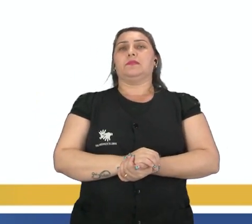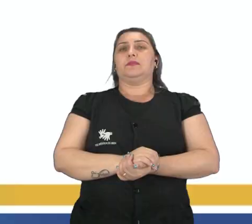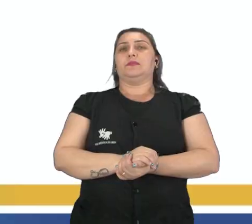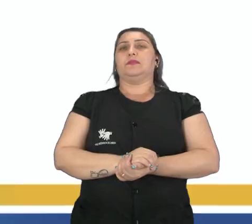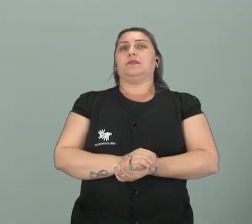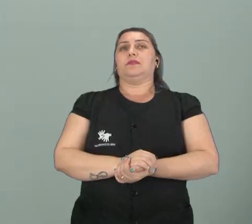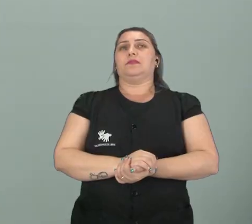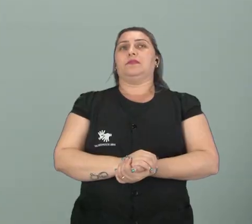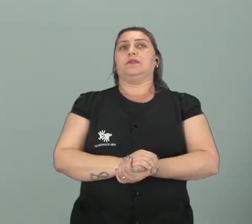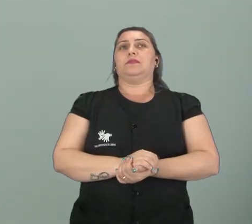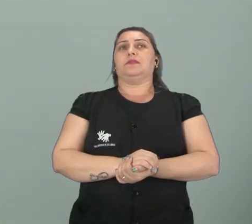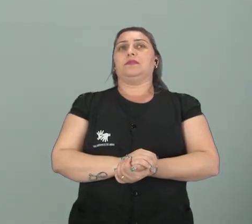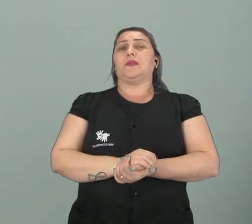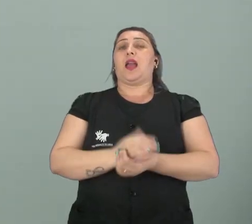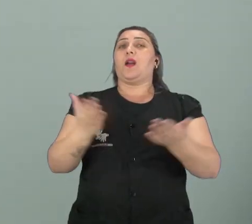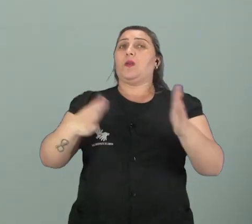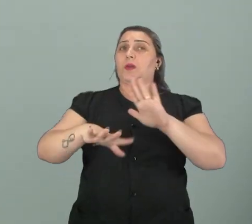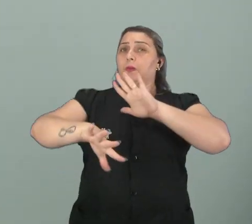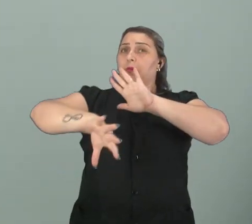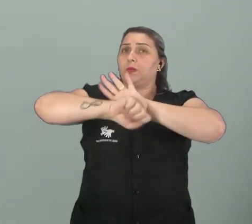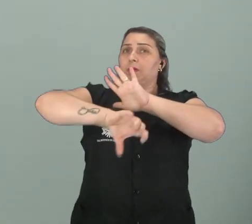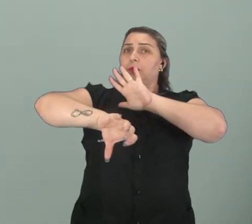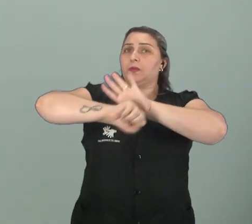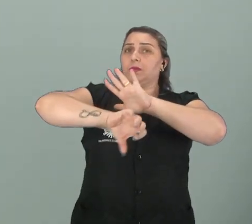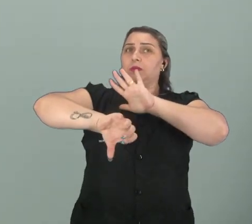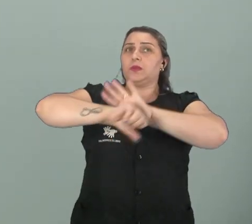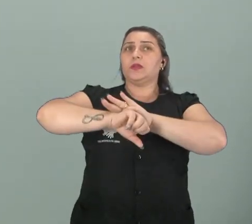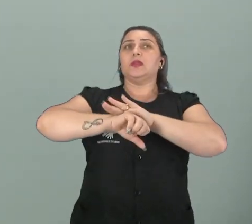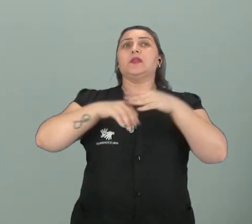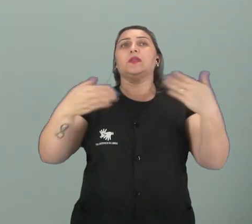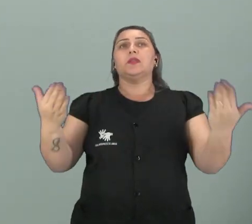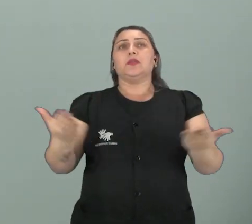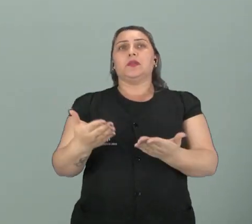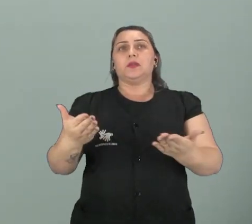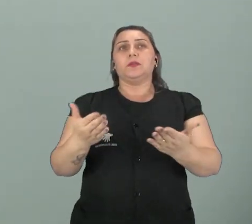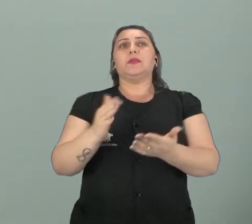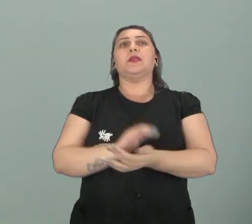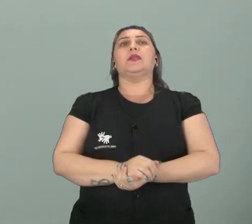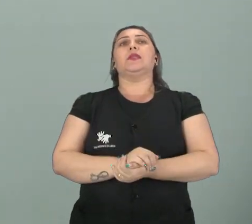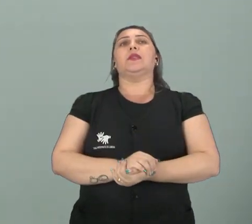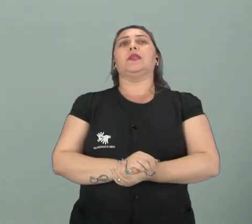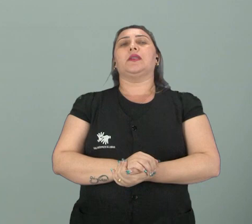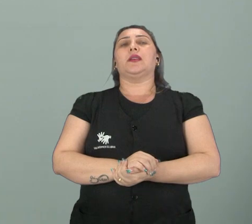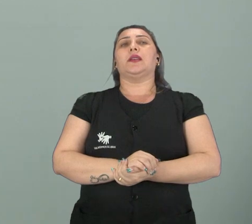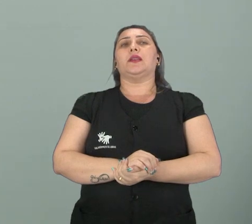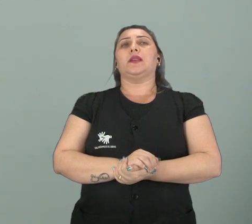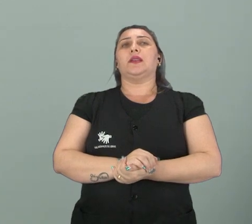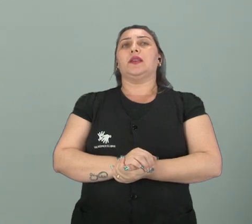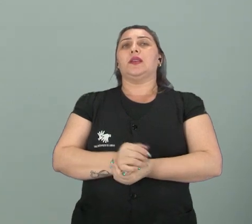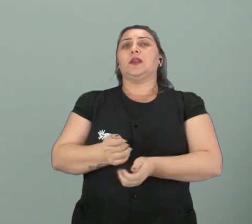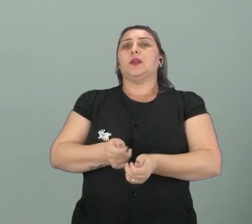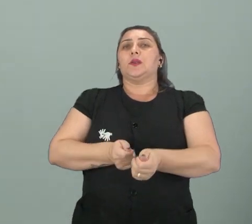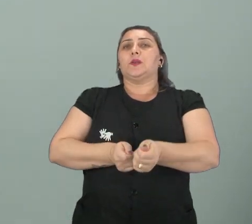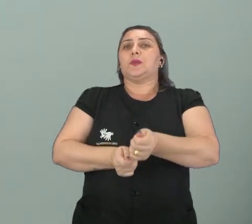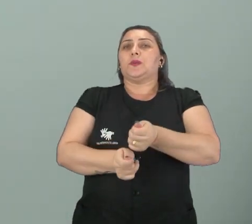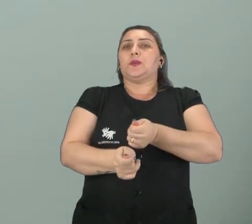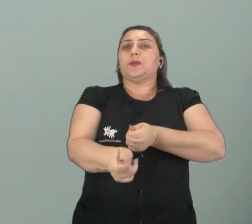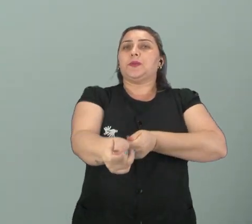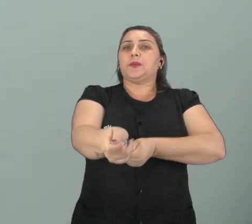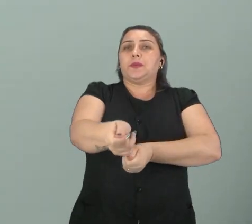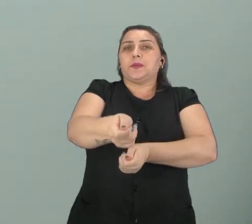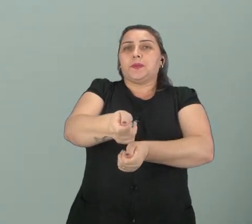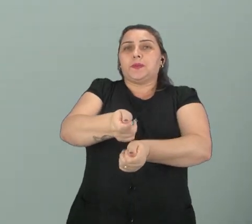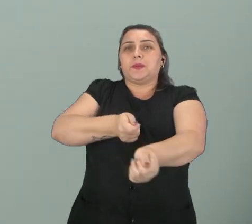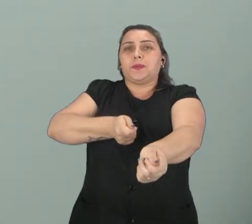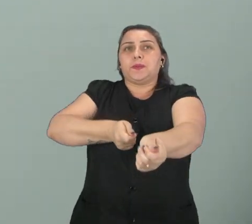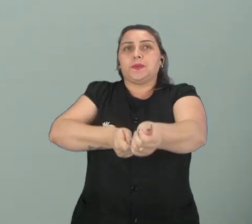diariamente. E além de densidade, né, de elasticidade, de dureza e de resistência, a gente também tem uma outra